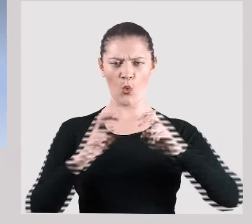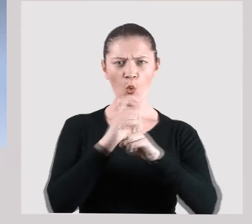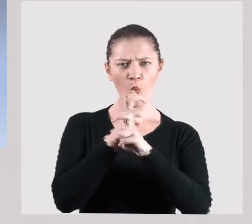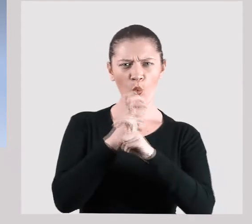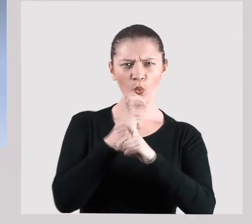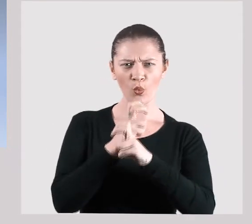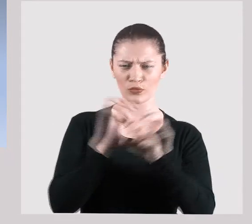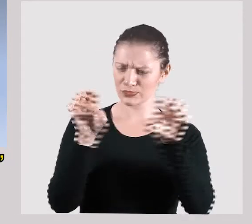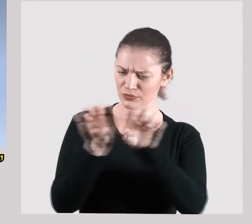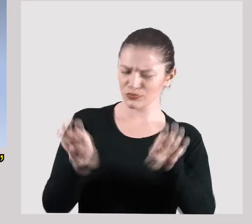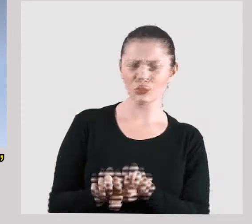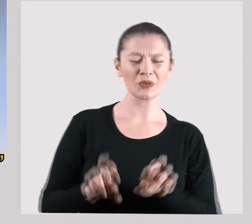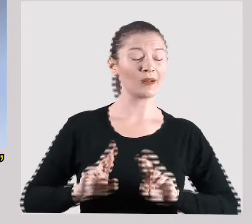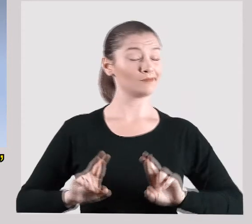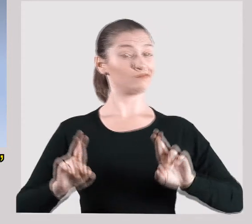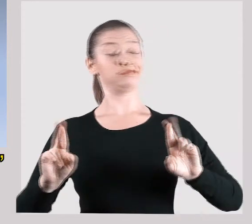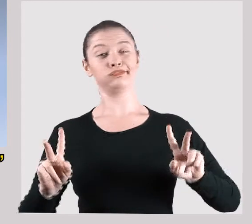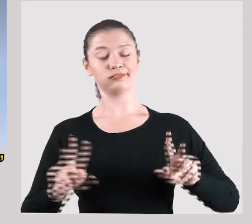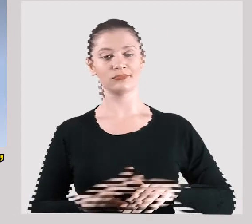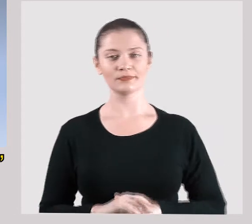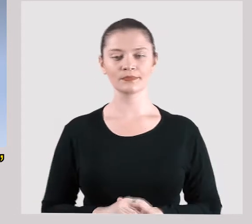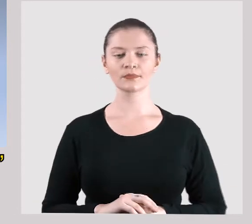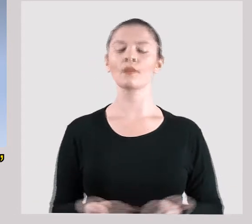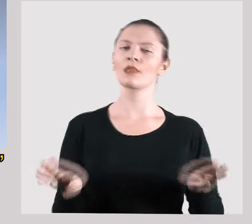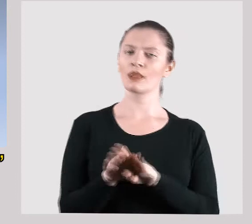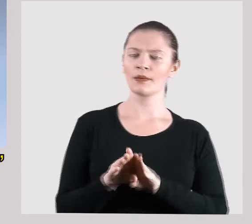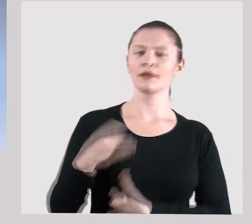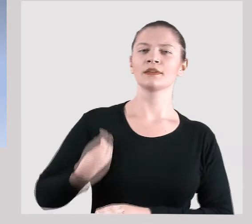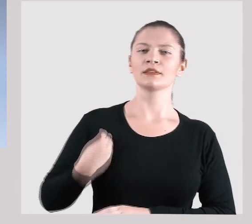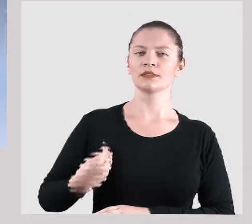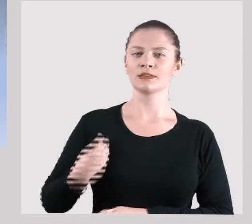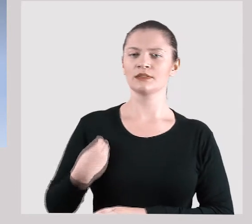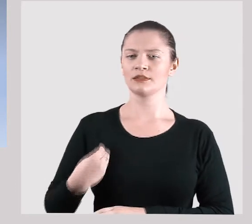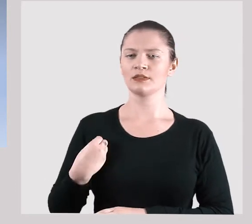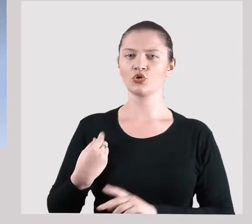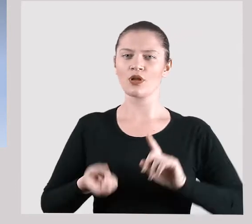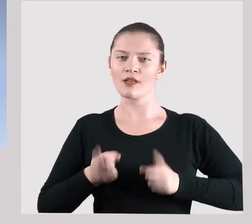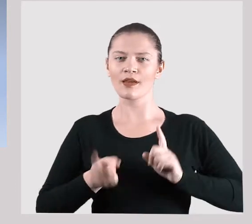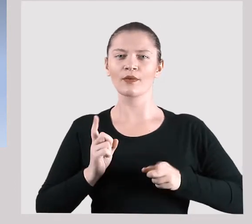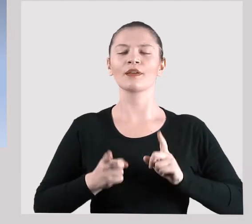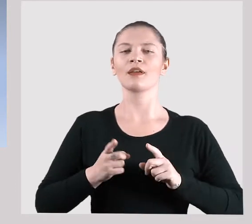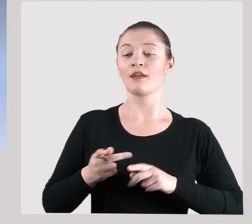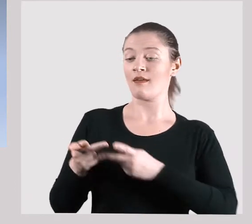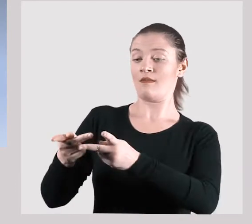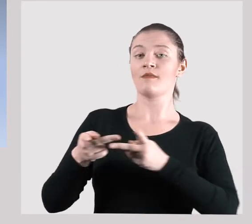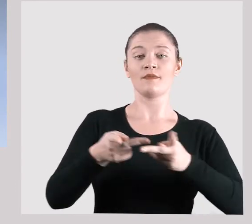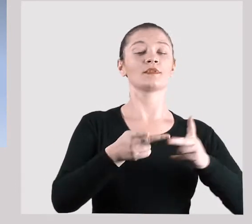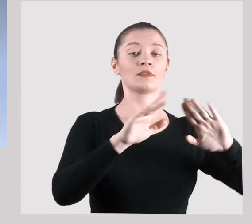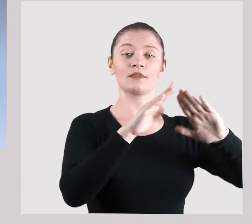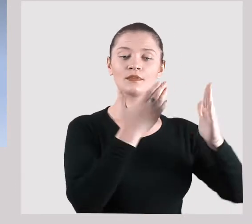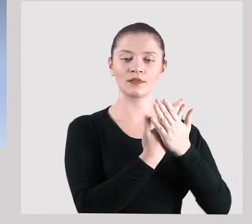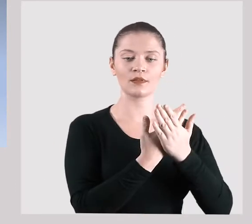diferente, não é? Também existem drag queens que visitam escolas, vão fazer performance, né? São artistas. Esse aqui é